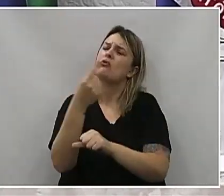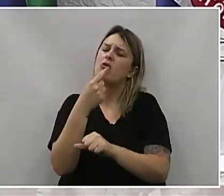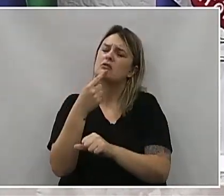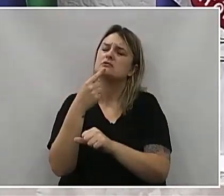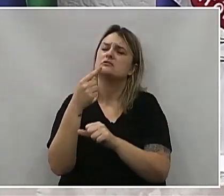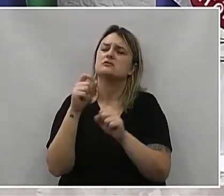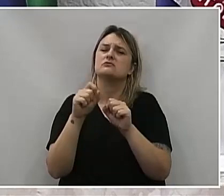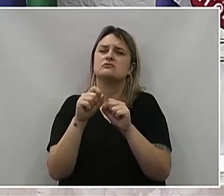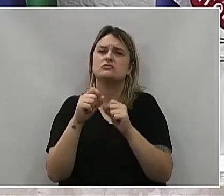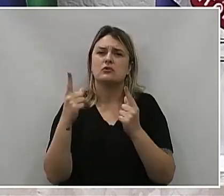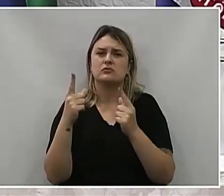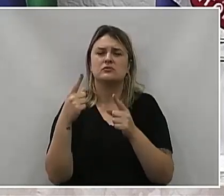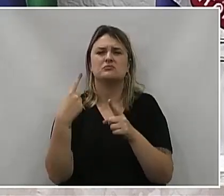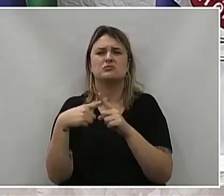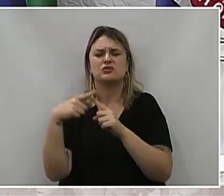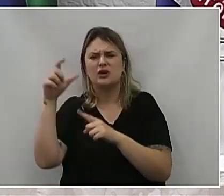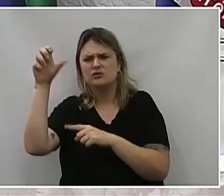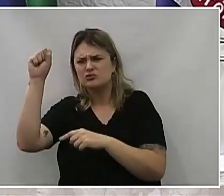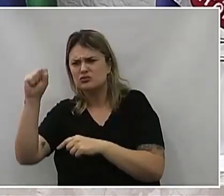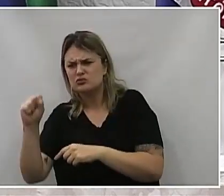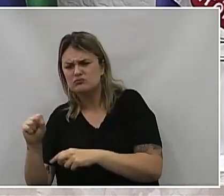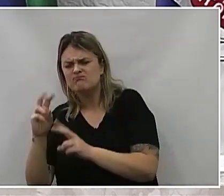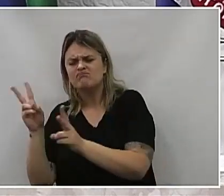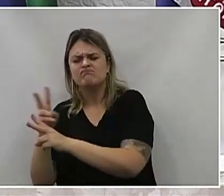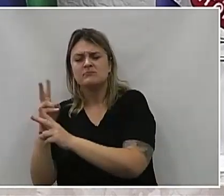nos desertos do sul. Os que me